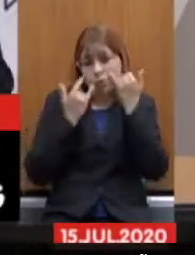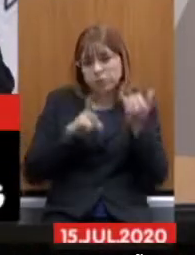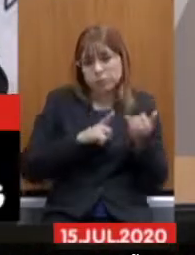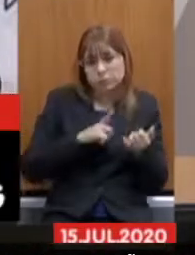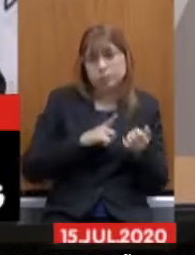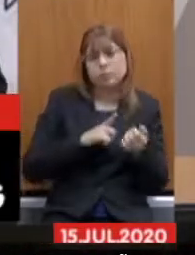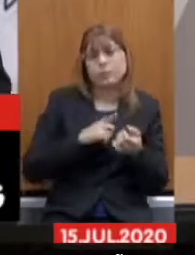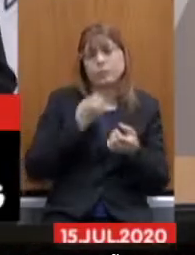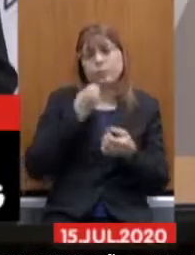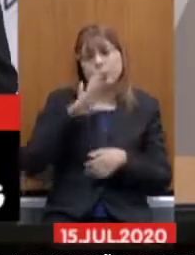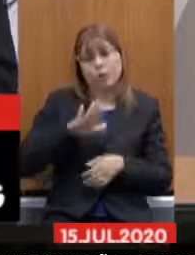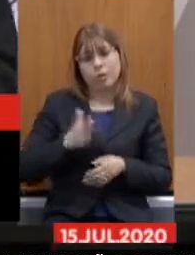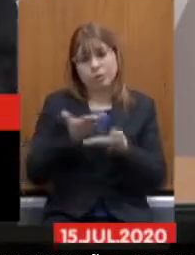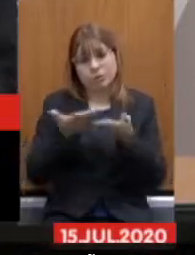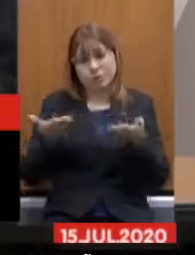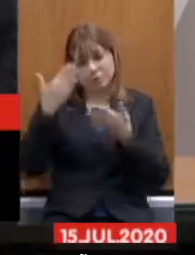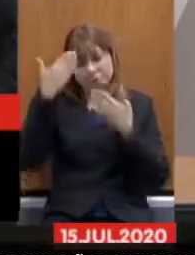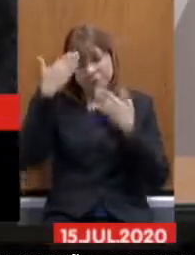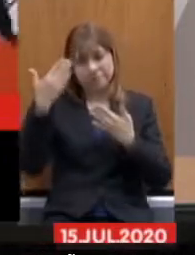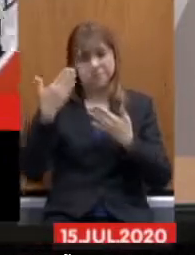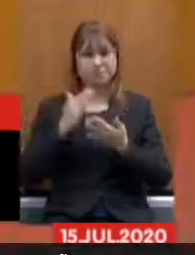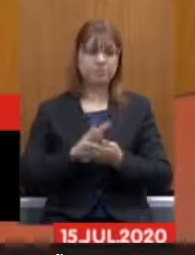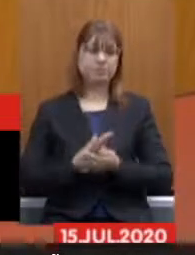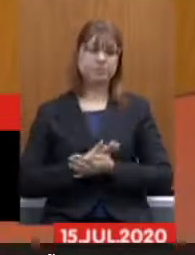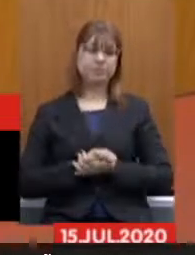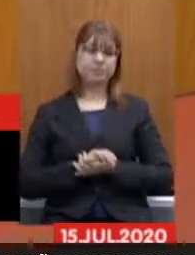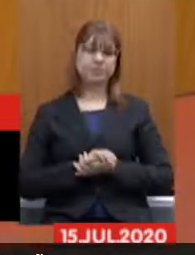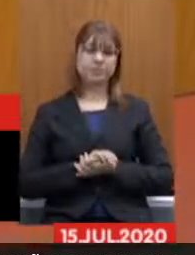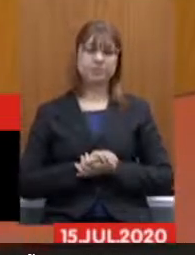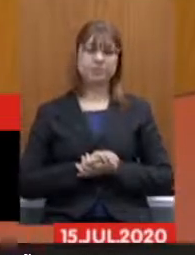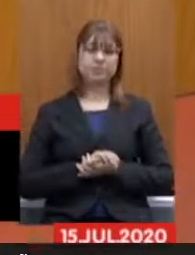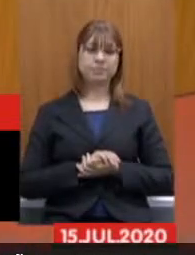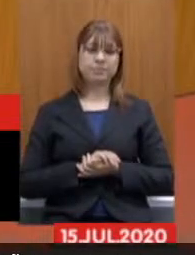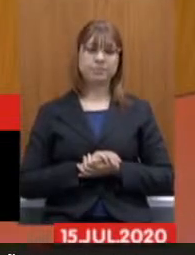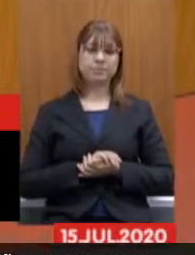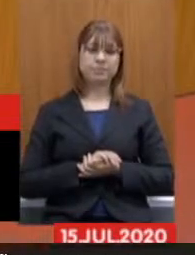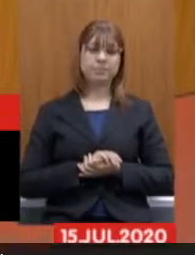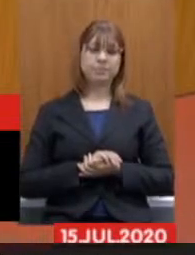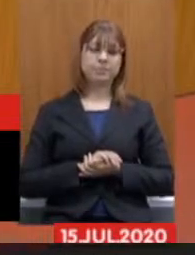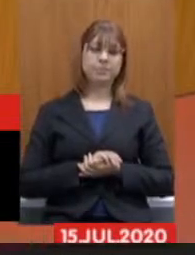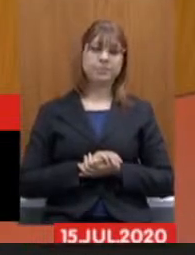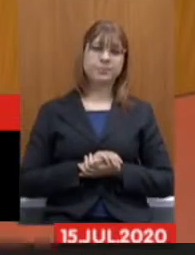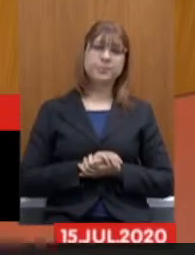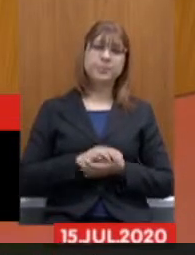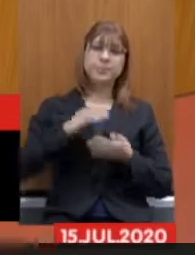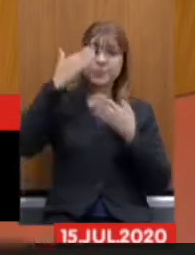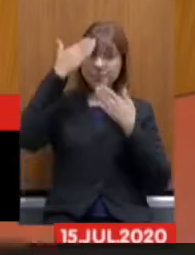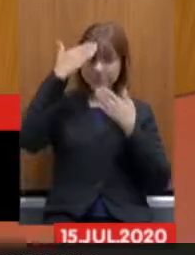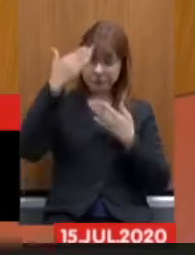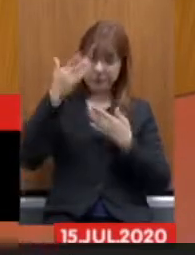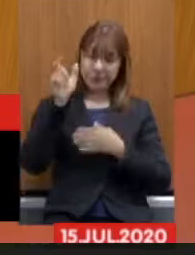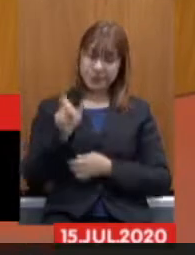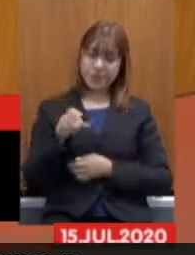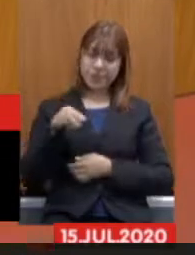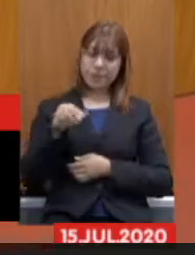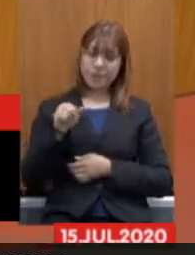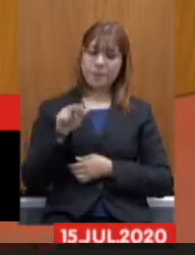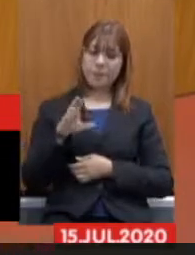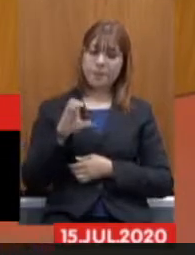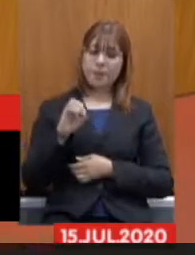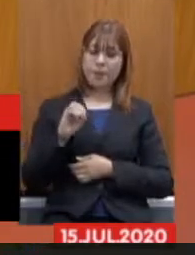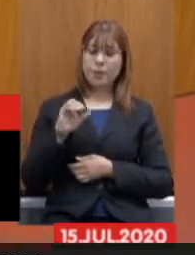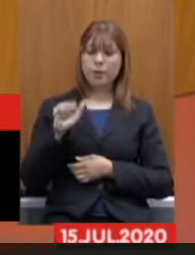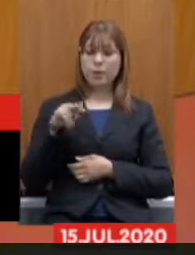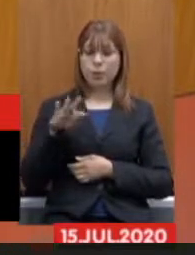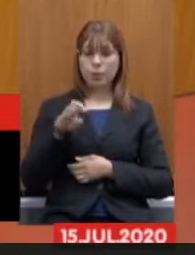desenha uma boa tarde para todo mundo obrigado viu muito obrigado esse foi isso marco antonio couto